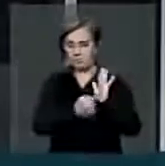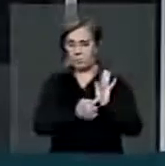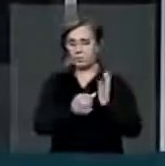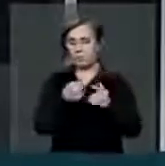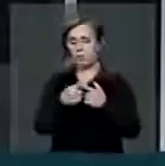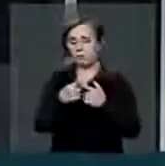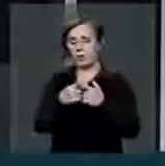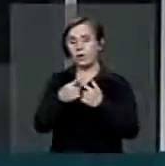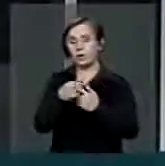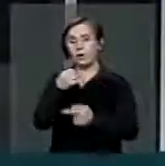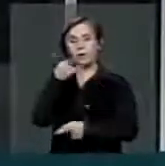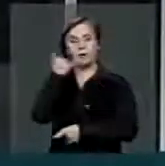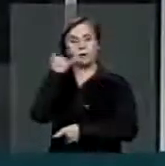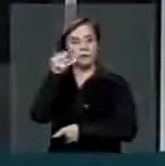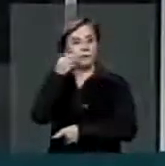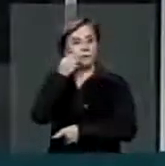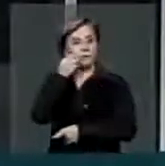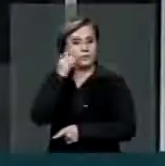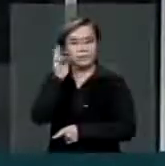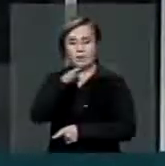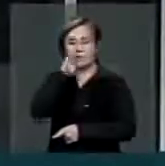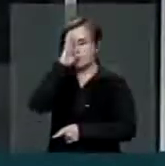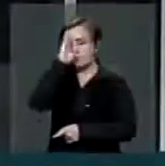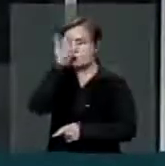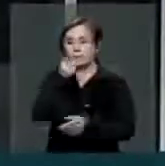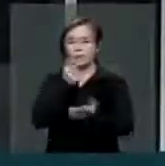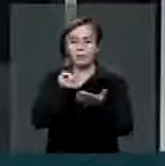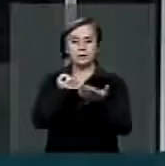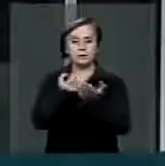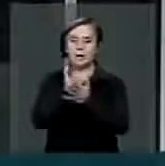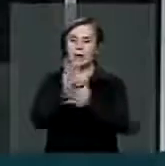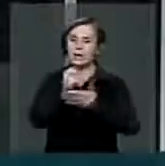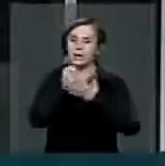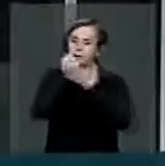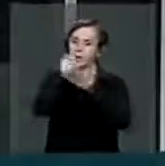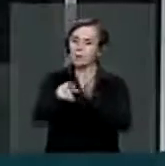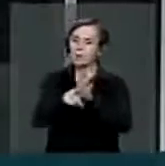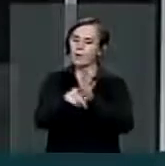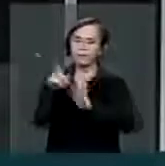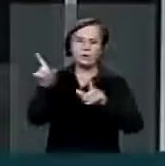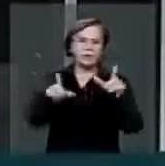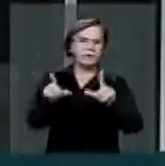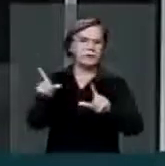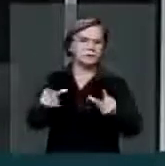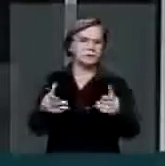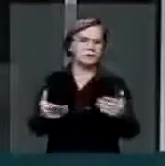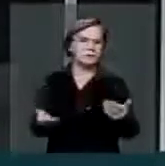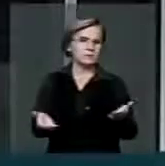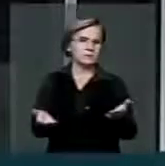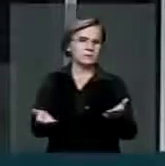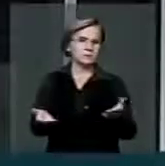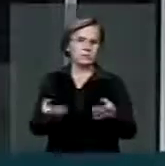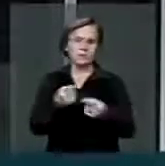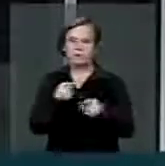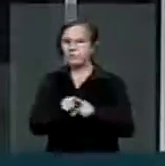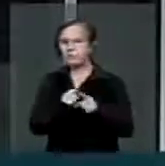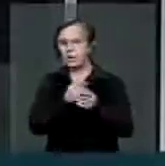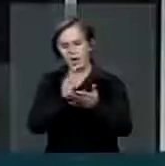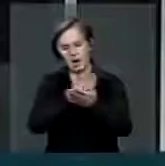telefonias são os principais anunciantes das grandes redes de televisão, e tampouco vamos ver na página da revista